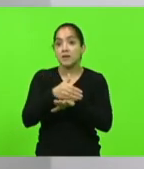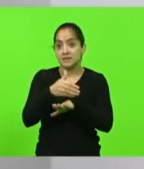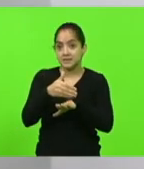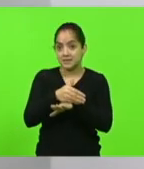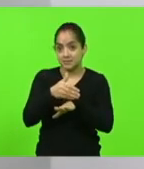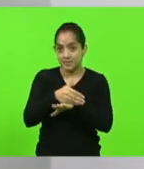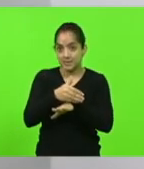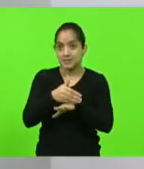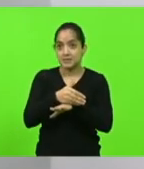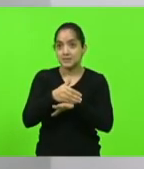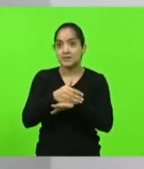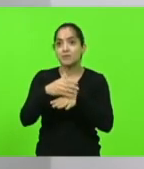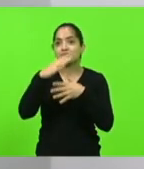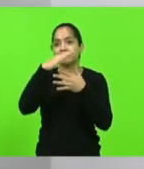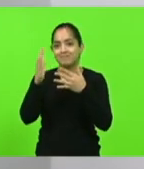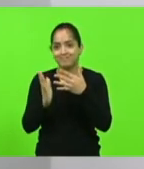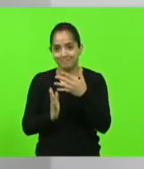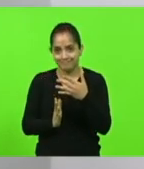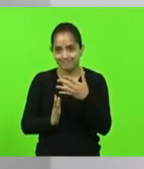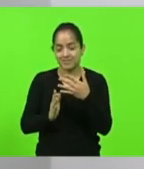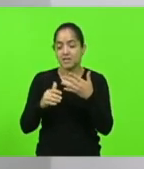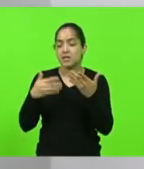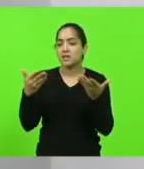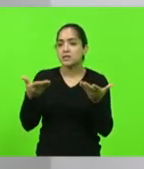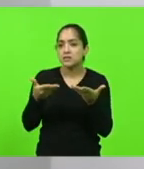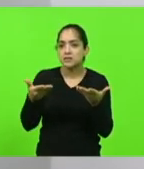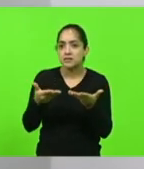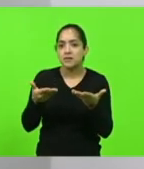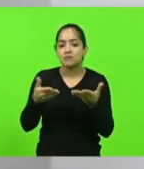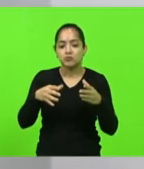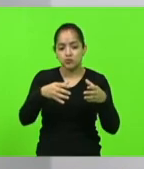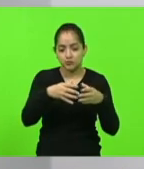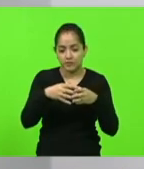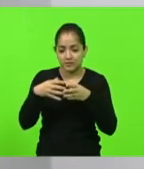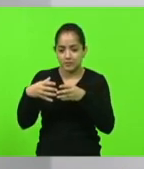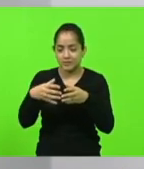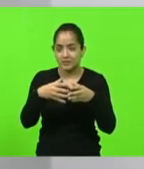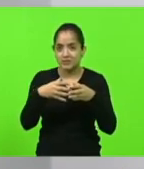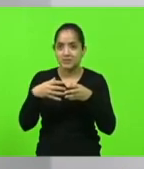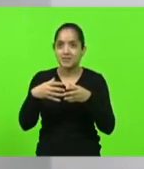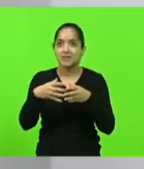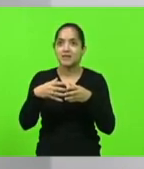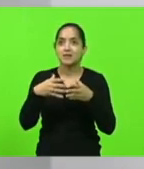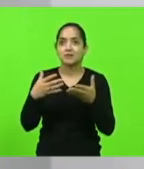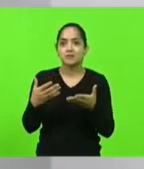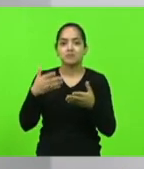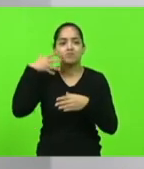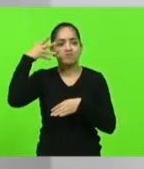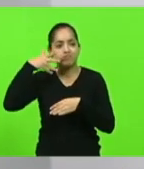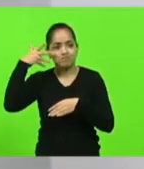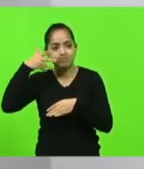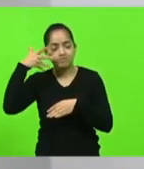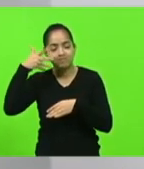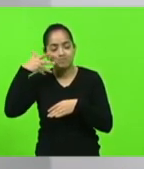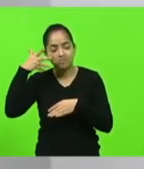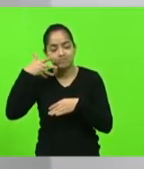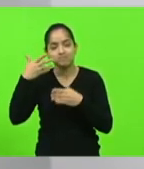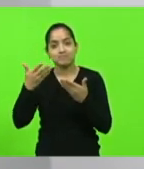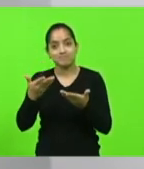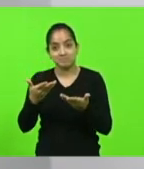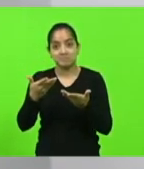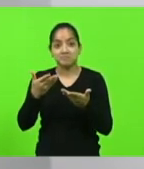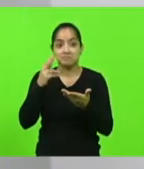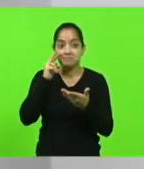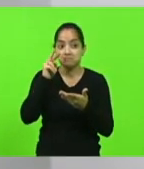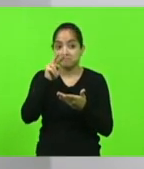também da língua pelos sinais então fizemos uma dinâmica de grupo vimos vários discursos e tivemos que nos